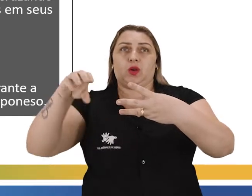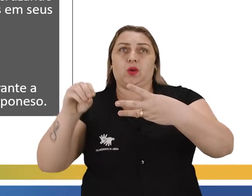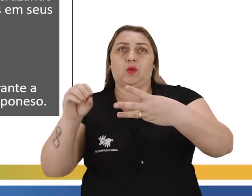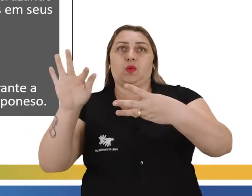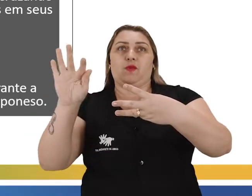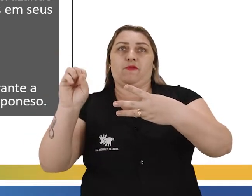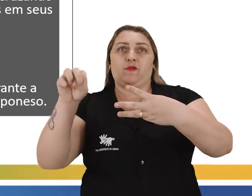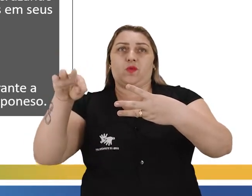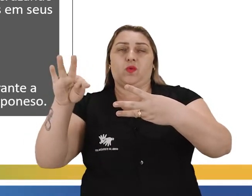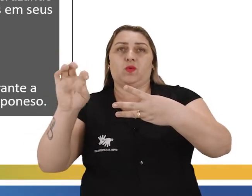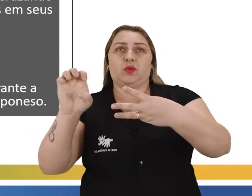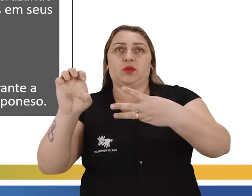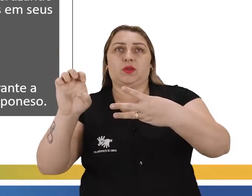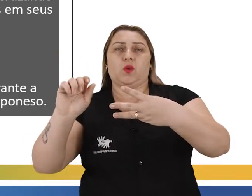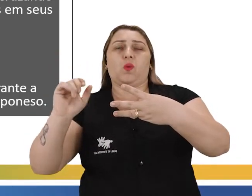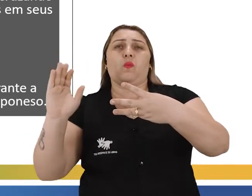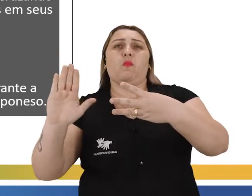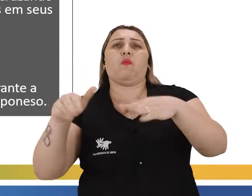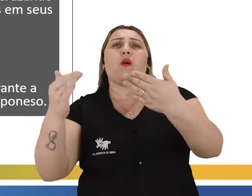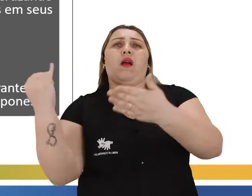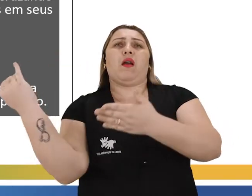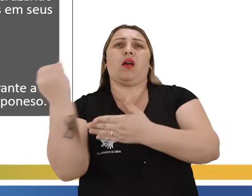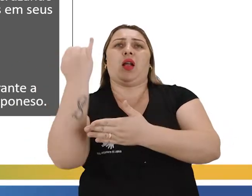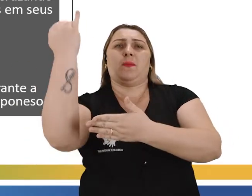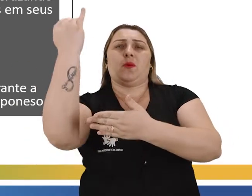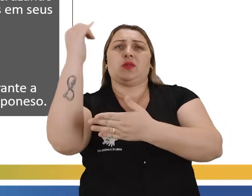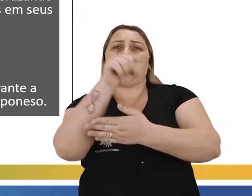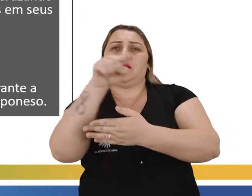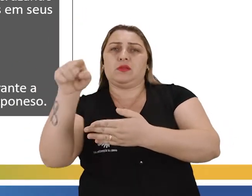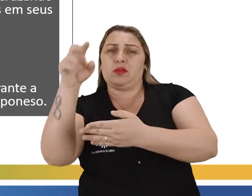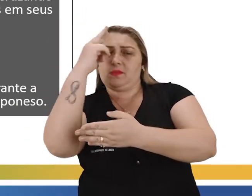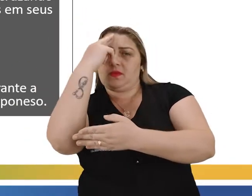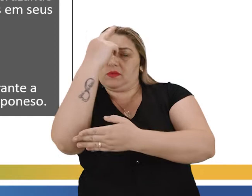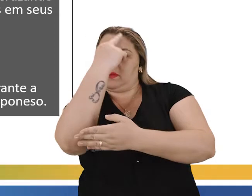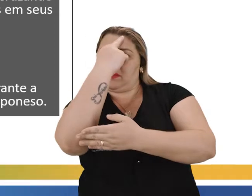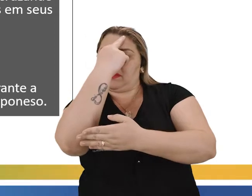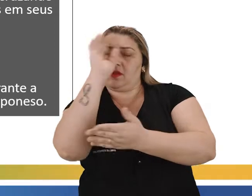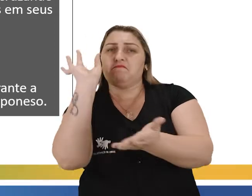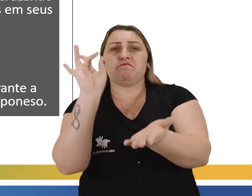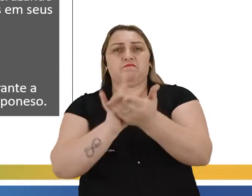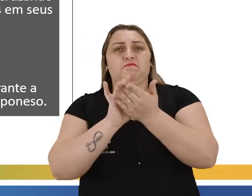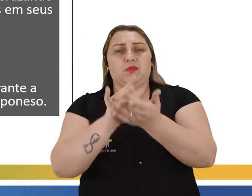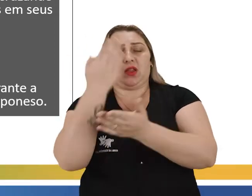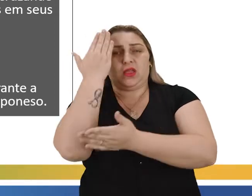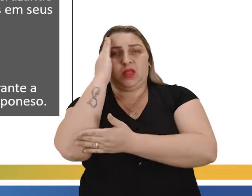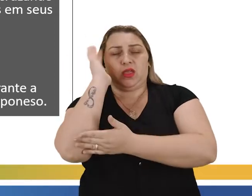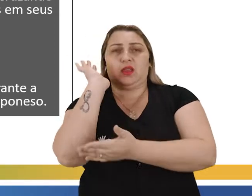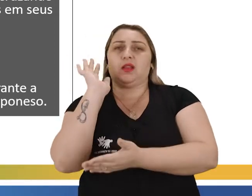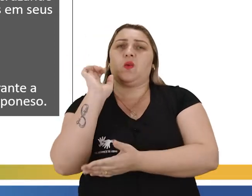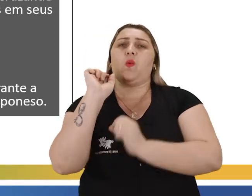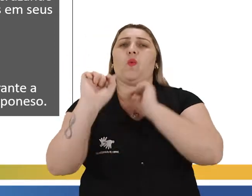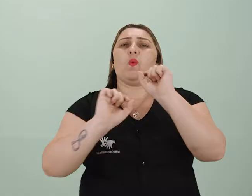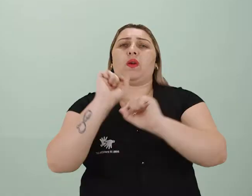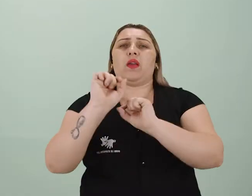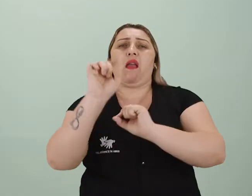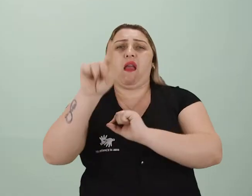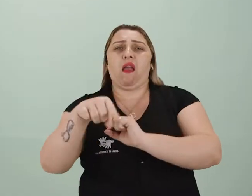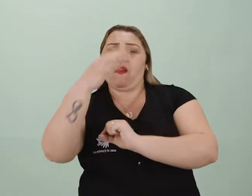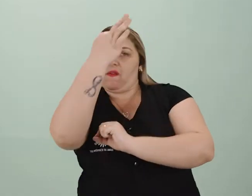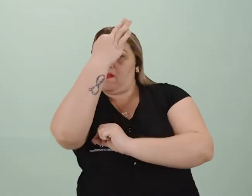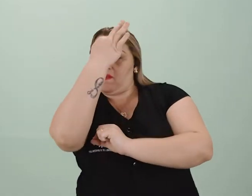Qual a importância deles para a história? Na realidade, vamos entender o seguinte: o que é